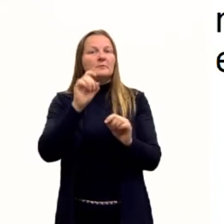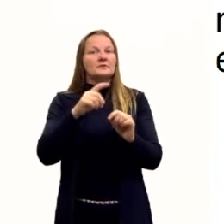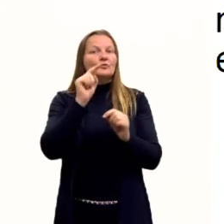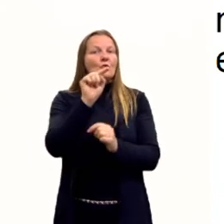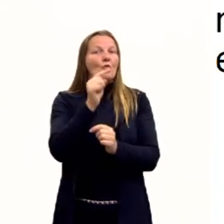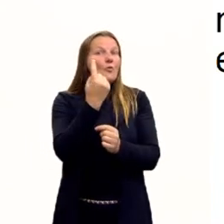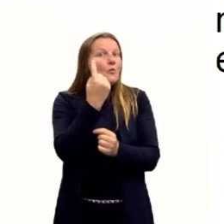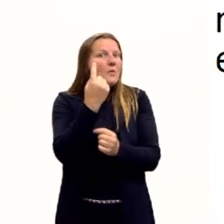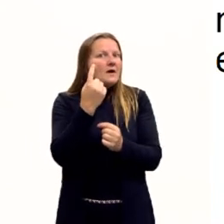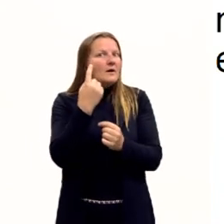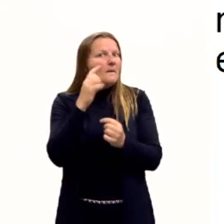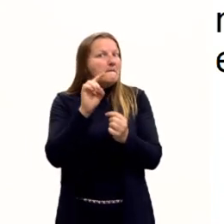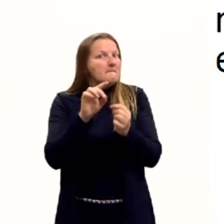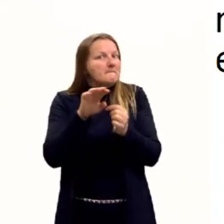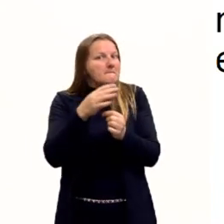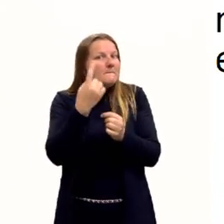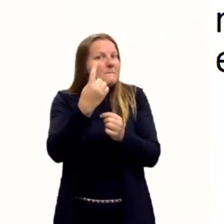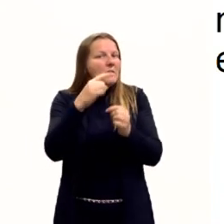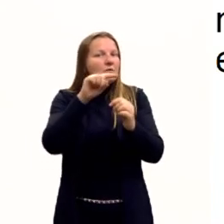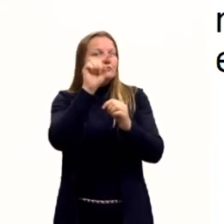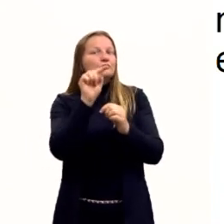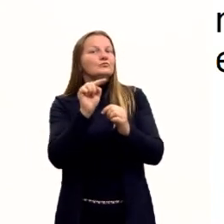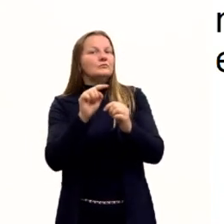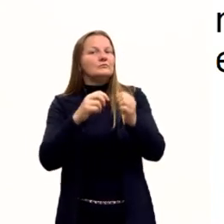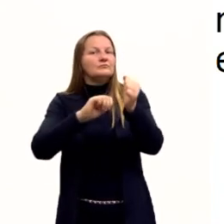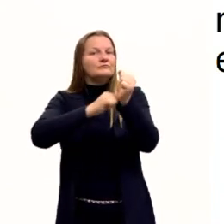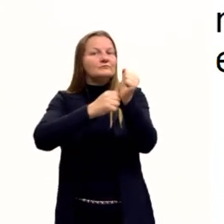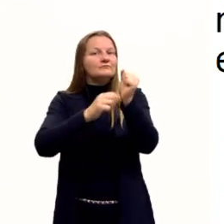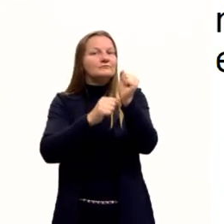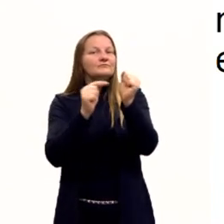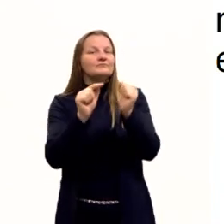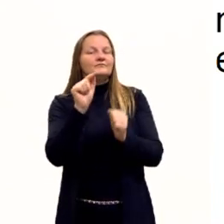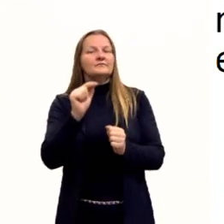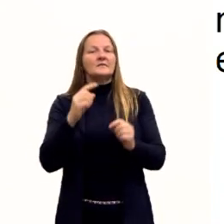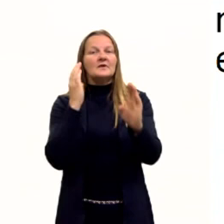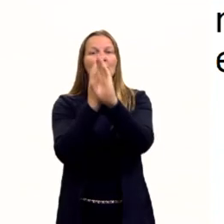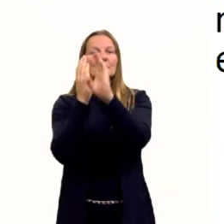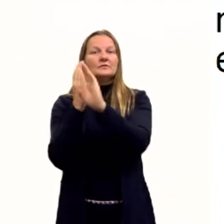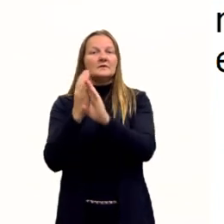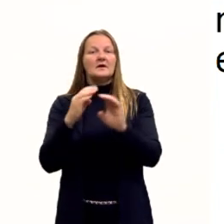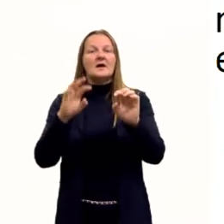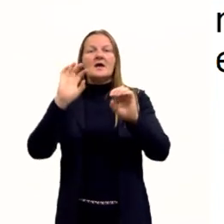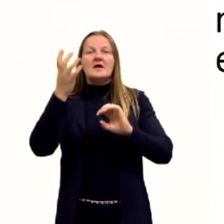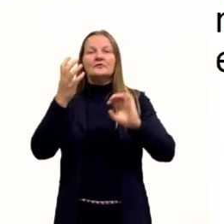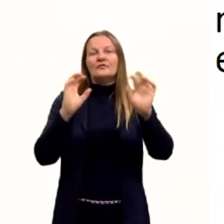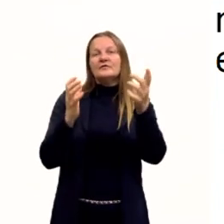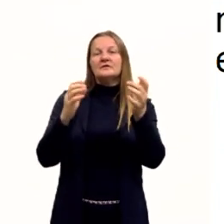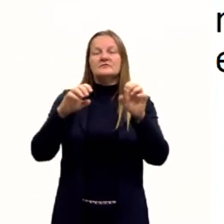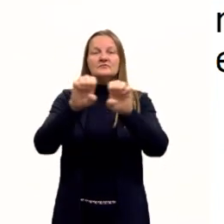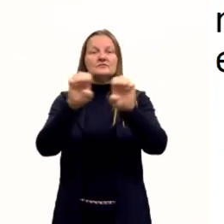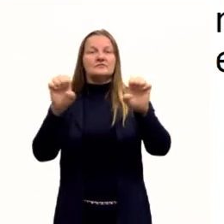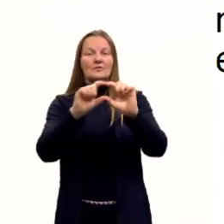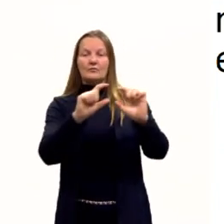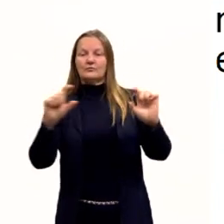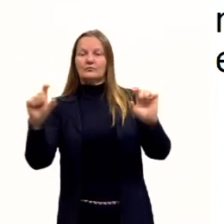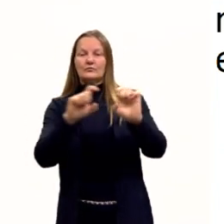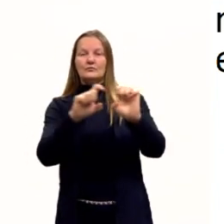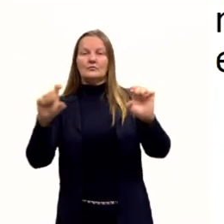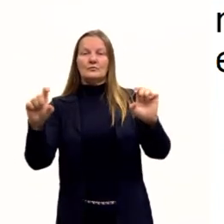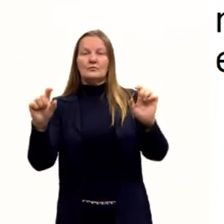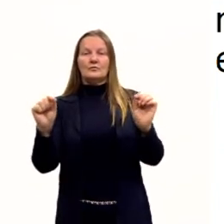incógnita resolver equações é encontrar os valores que fazem com que a sentença matemática